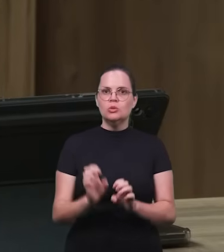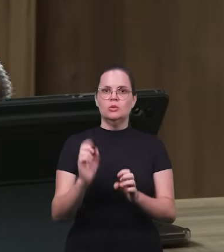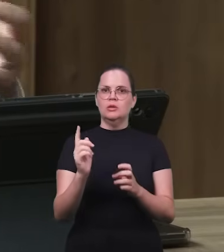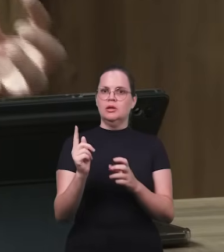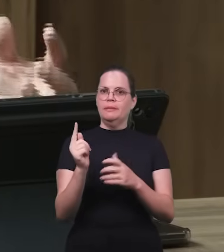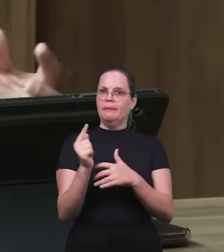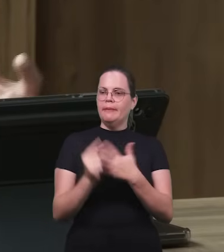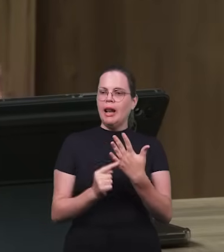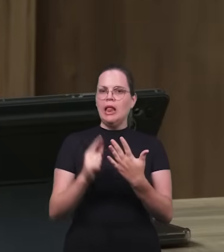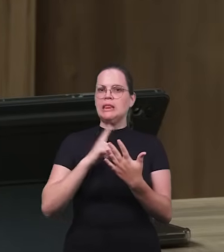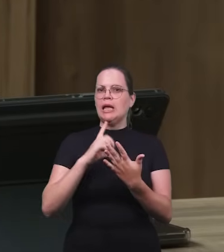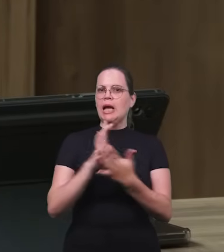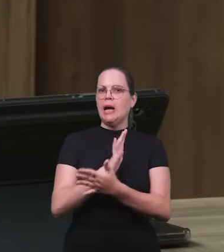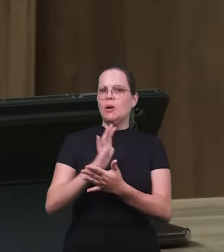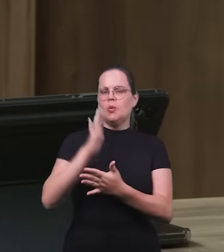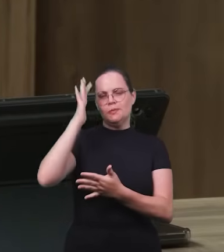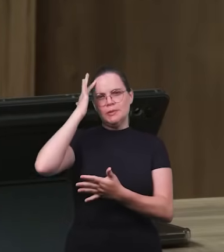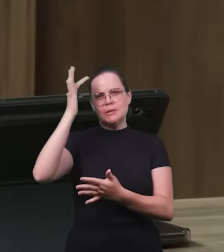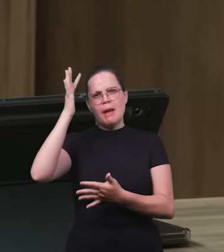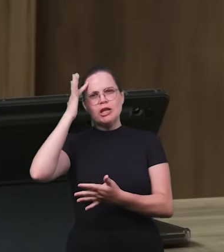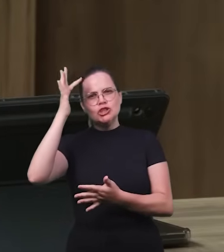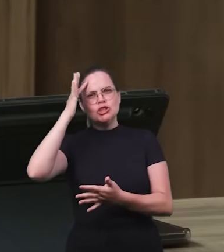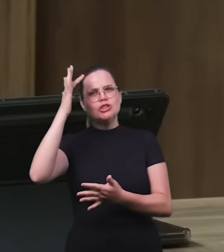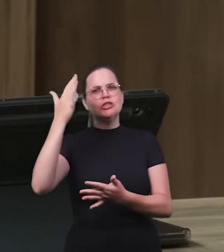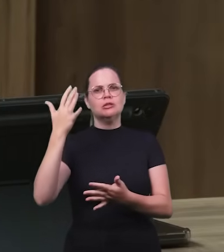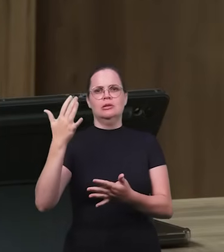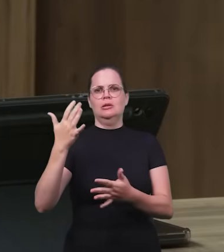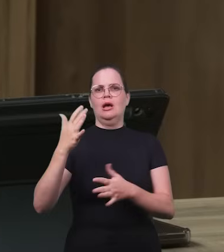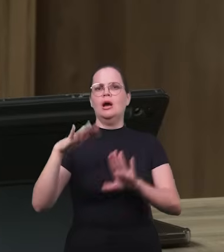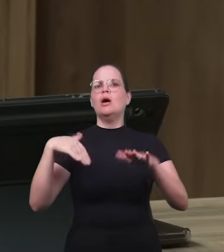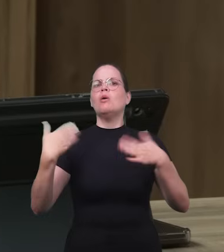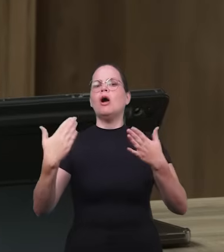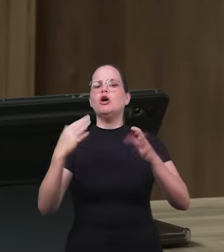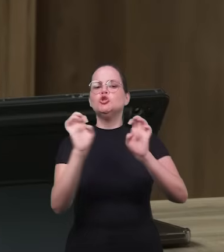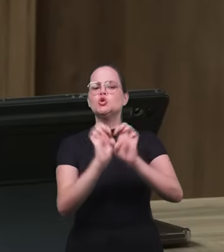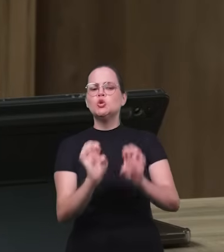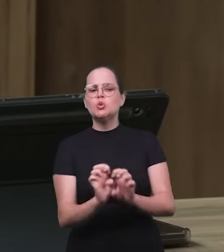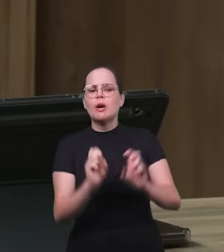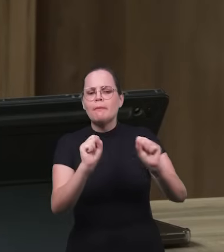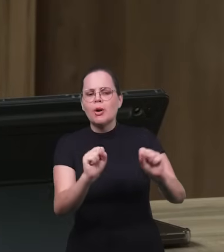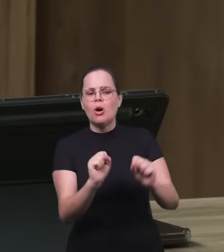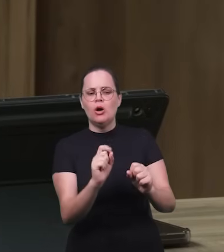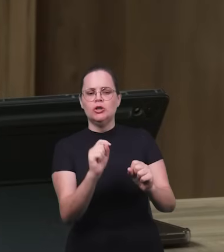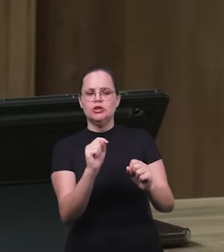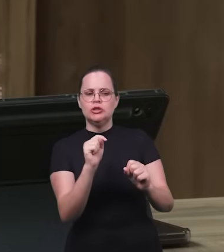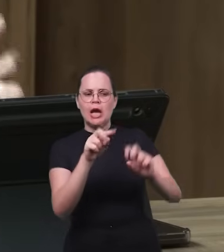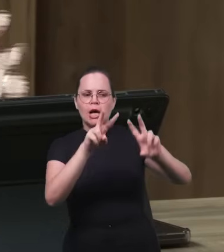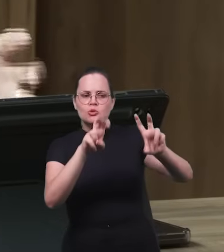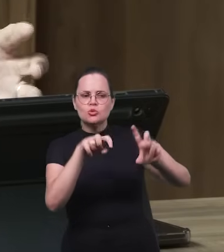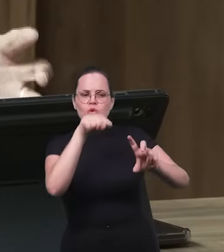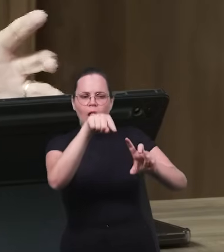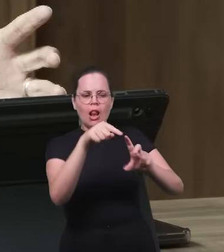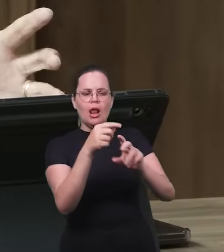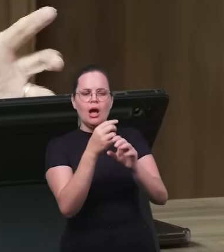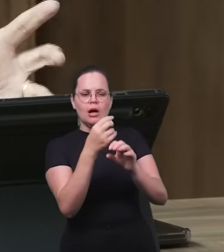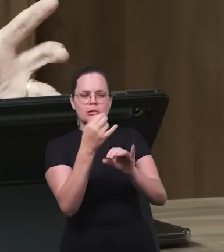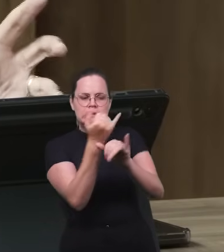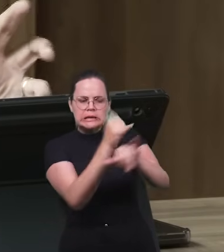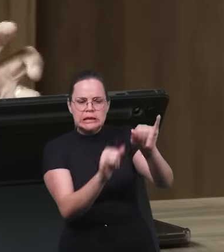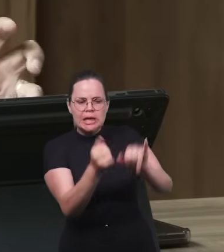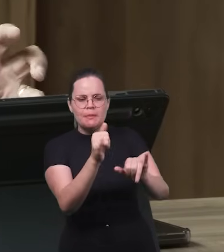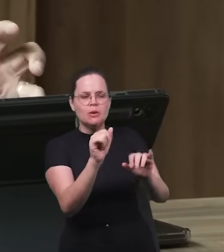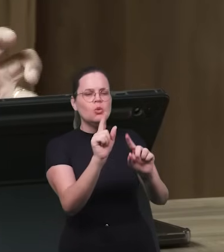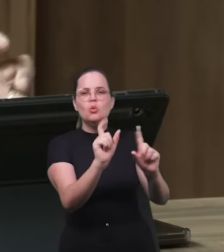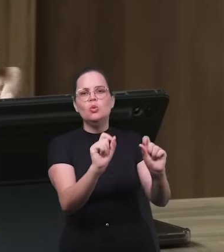feitas suposições de estruturas que podem existir ali. Então, essa